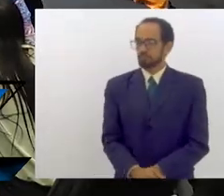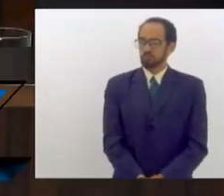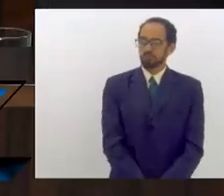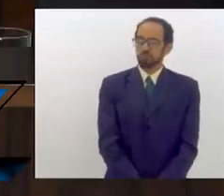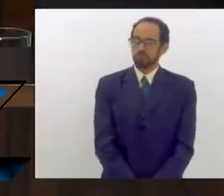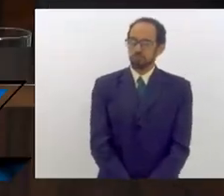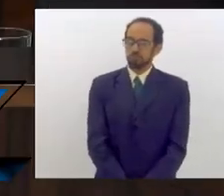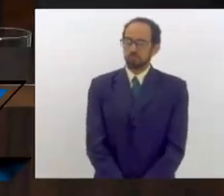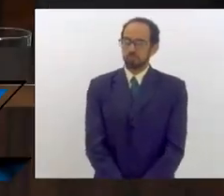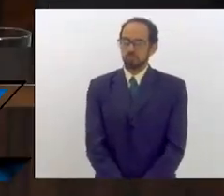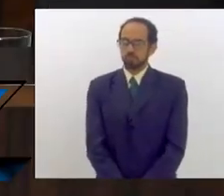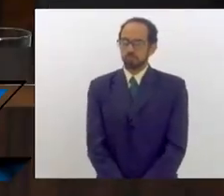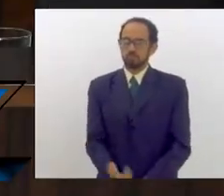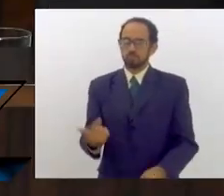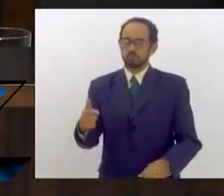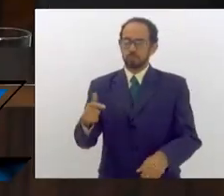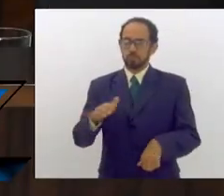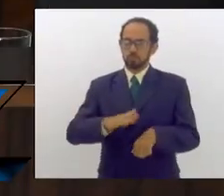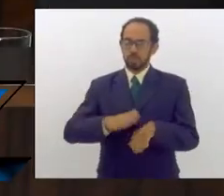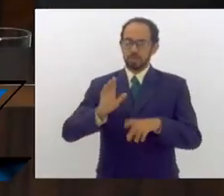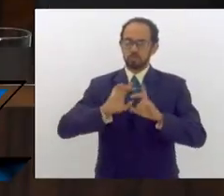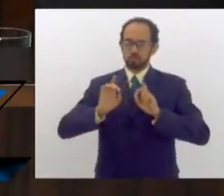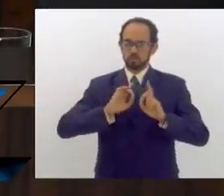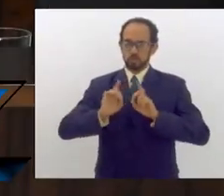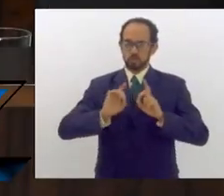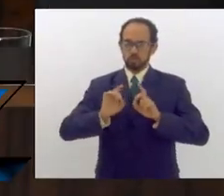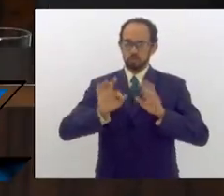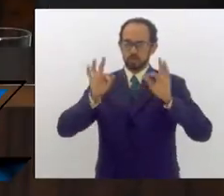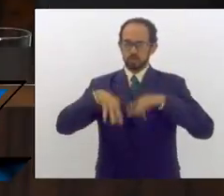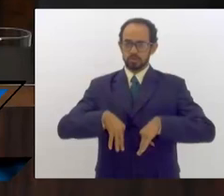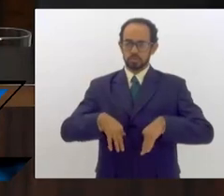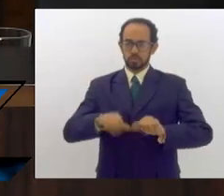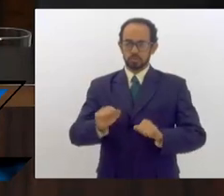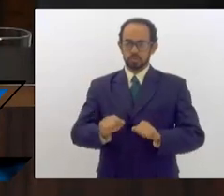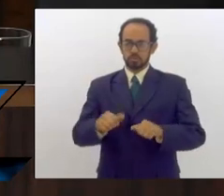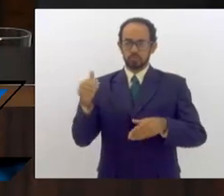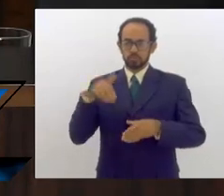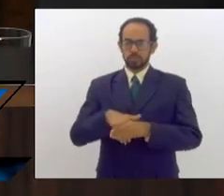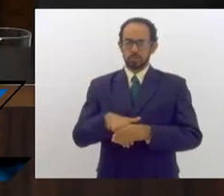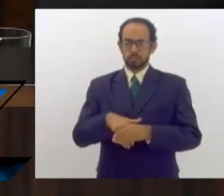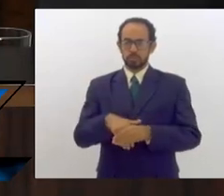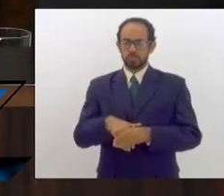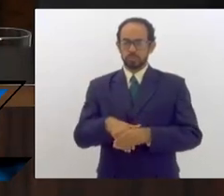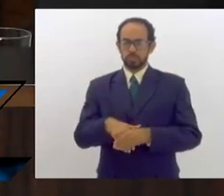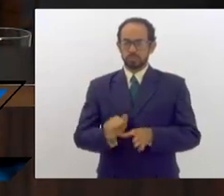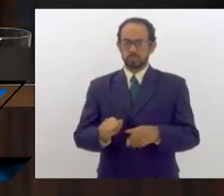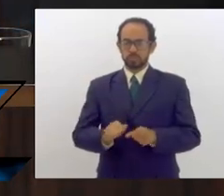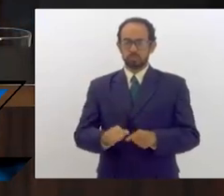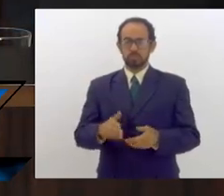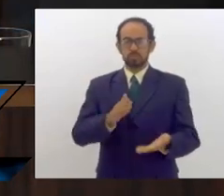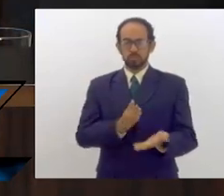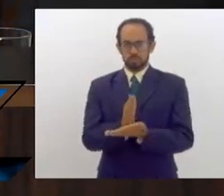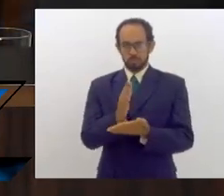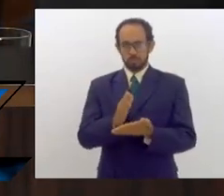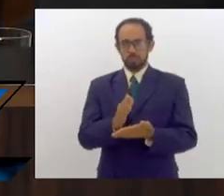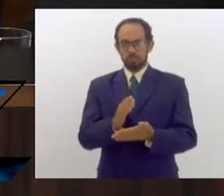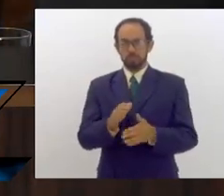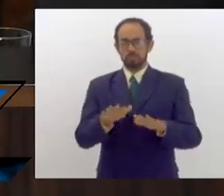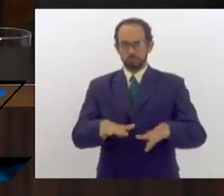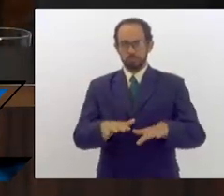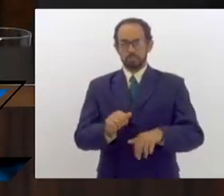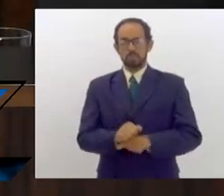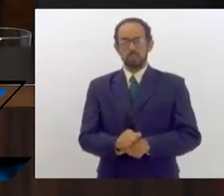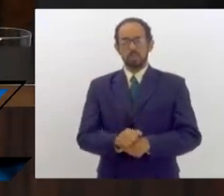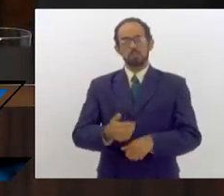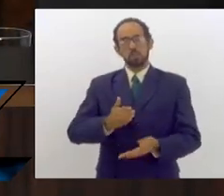não havendo mais Quem Queira discutir isso errada discussão em votação senhores que a própria permaneça Como estão aprovado em